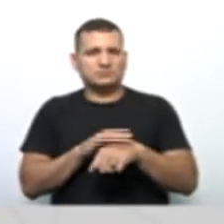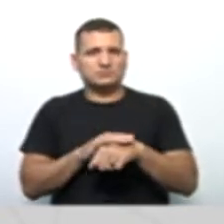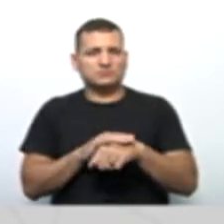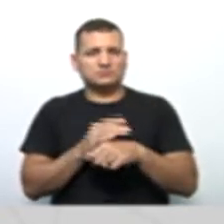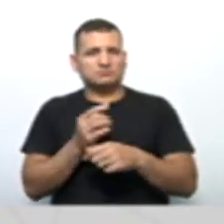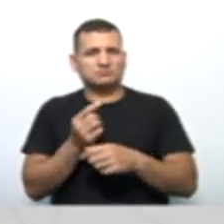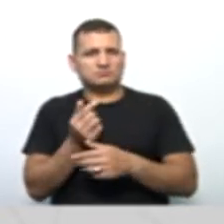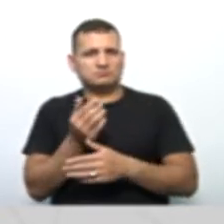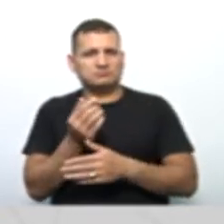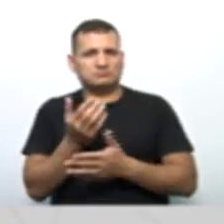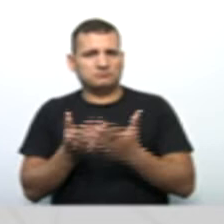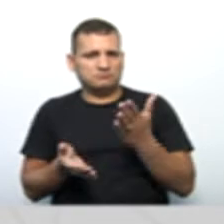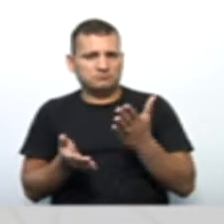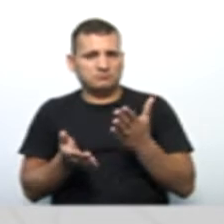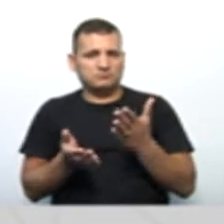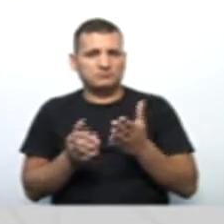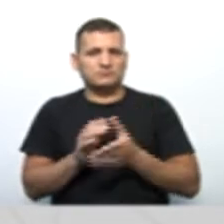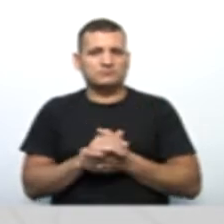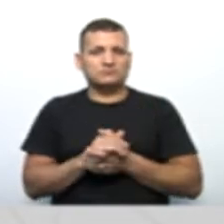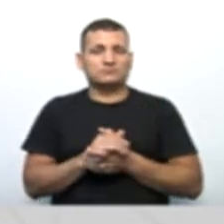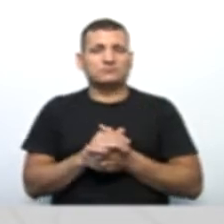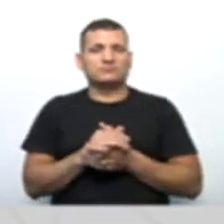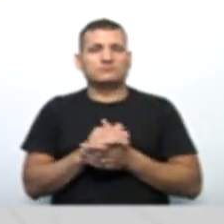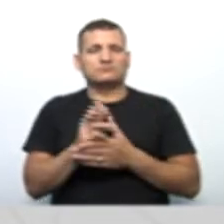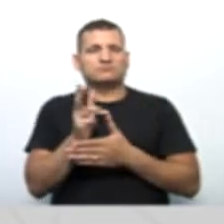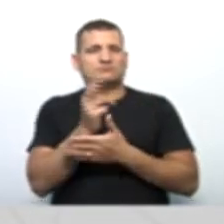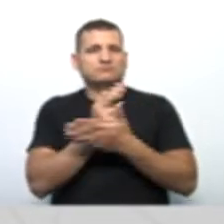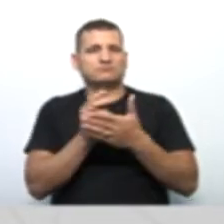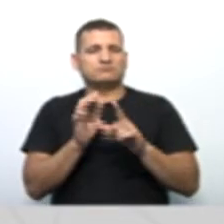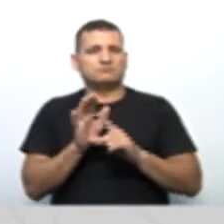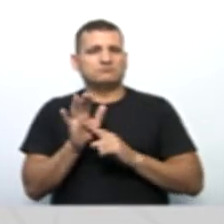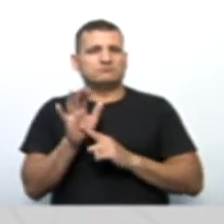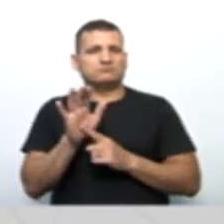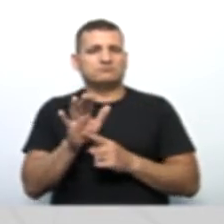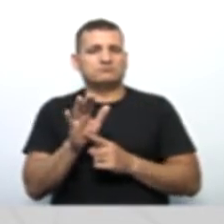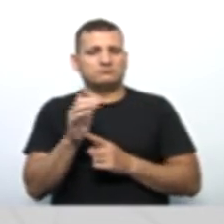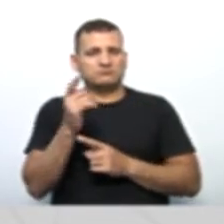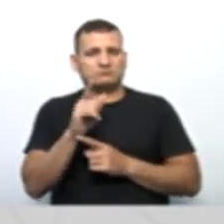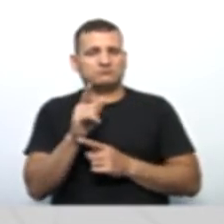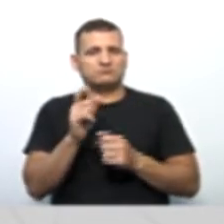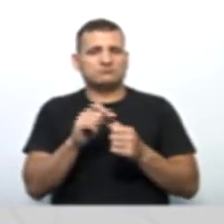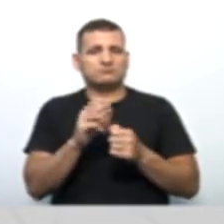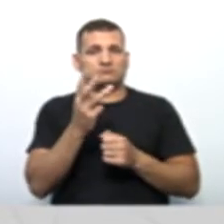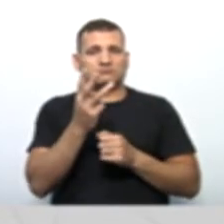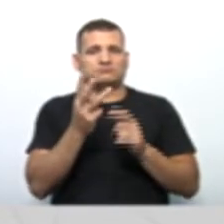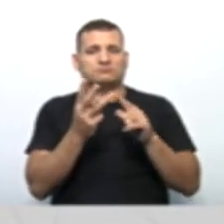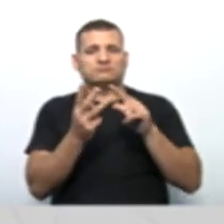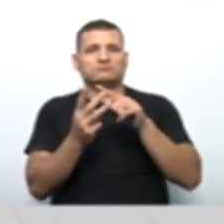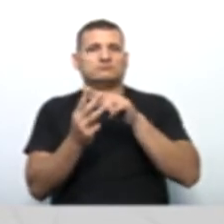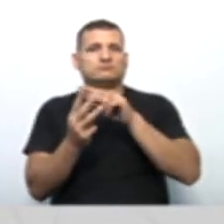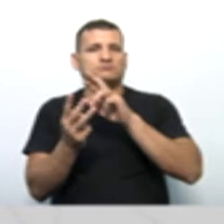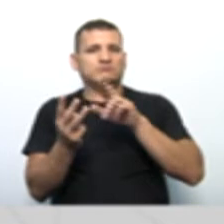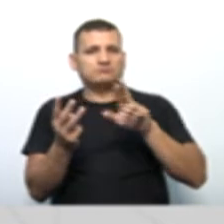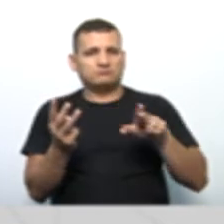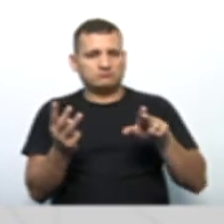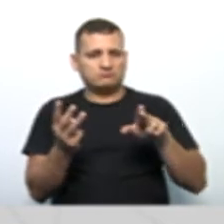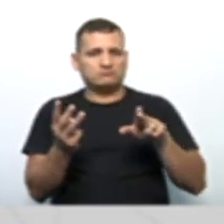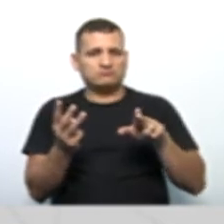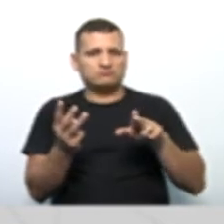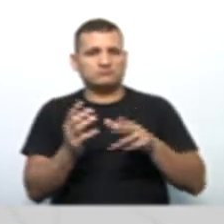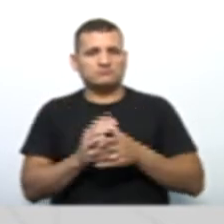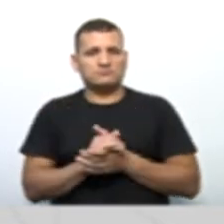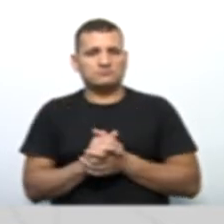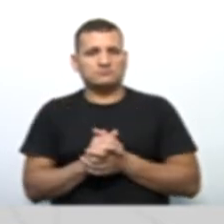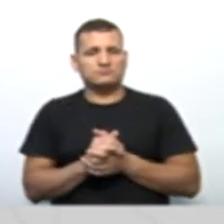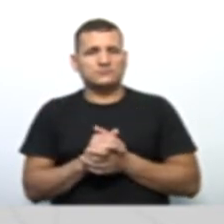gastar então com isso aqui você consegue mostrar o city fez três tipos diferentes há três modelos diferentes em que o carro pois é